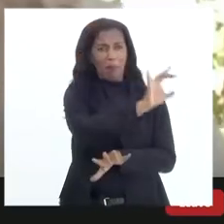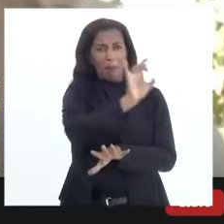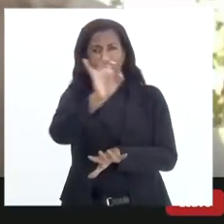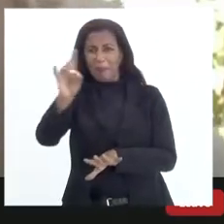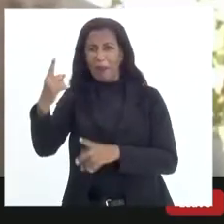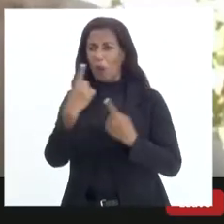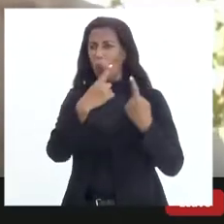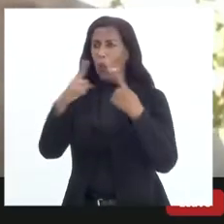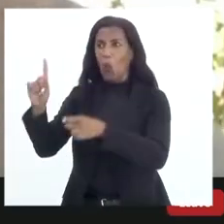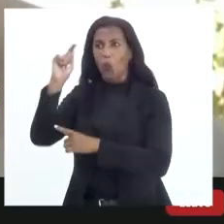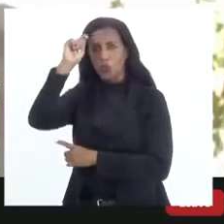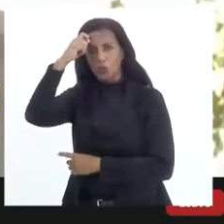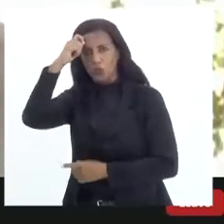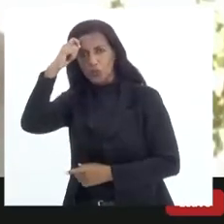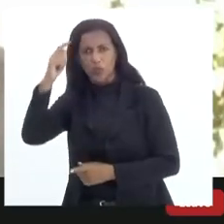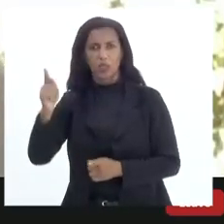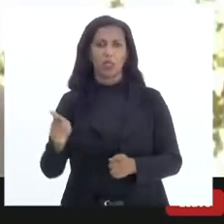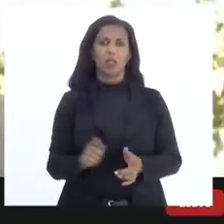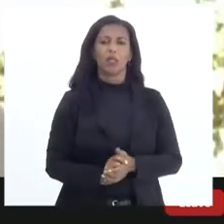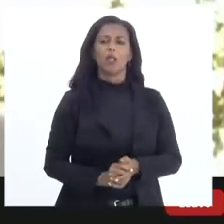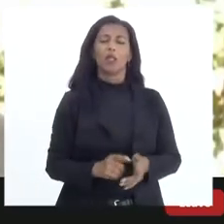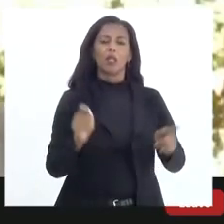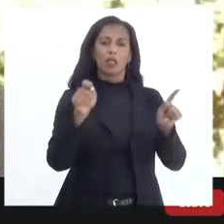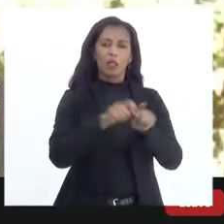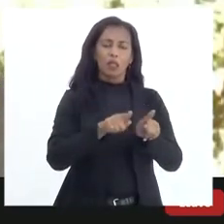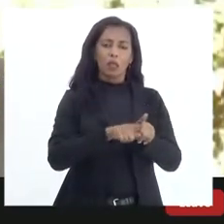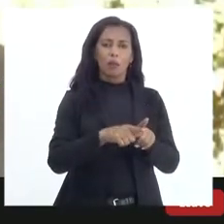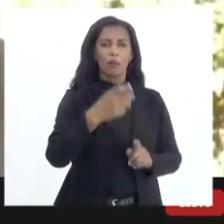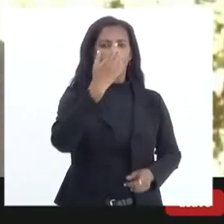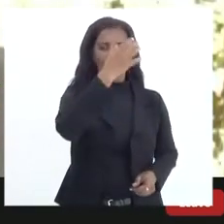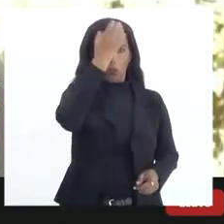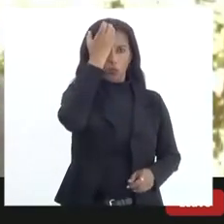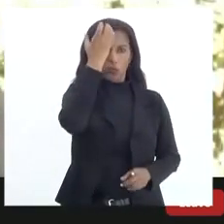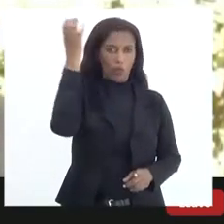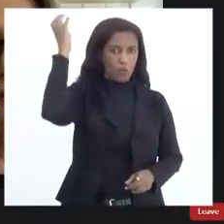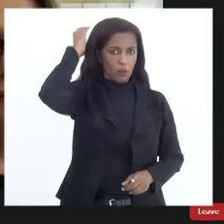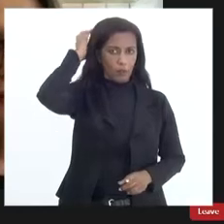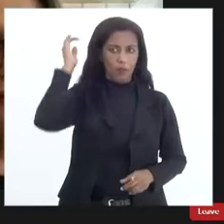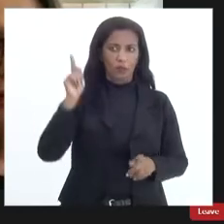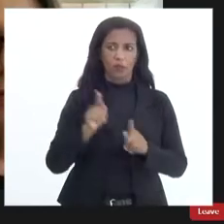Contra o negro e contra o budista, o candomblecista. Obrigado.